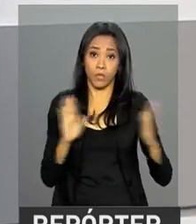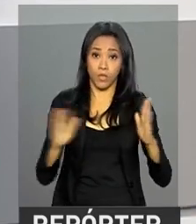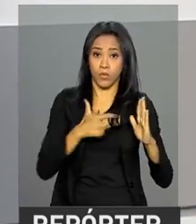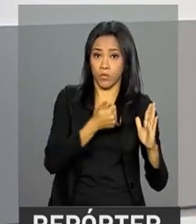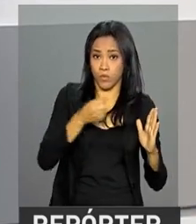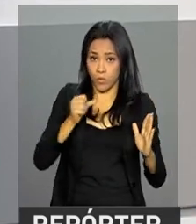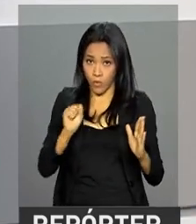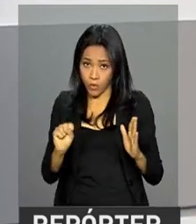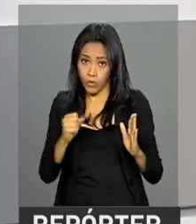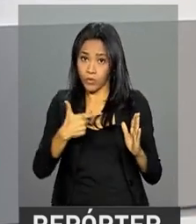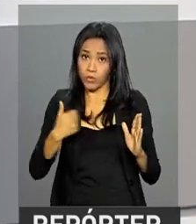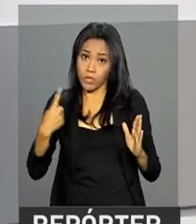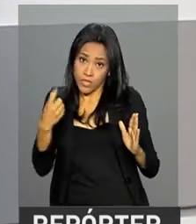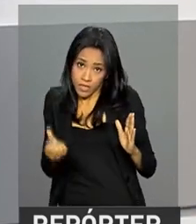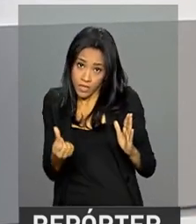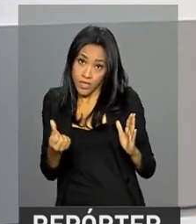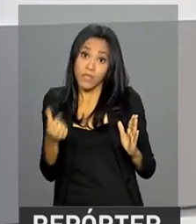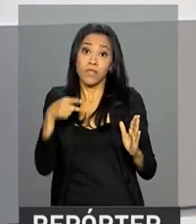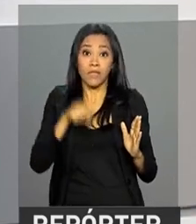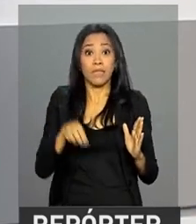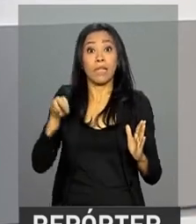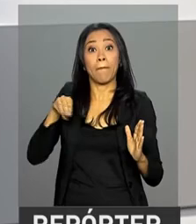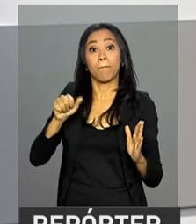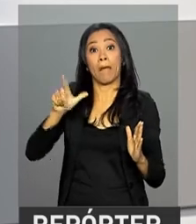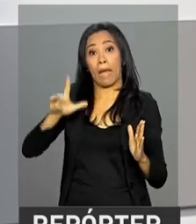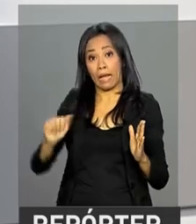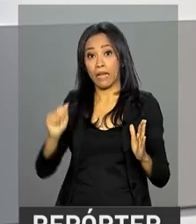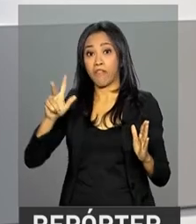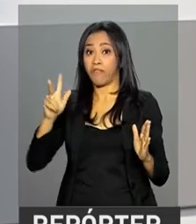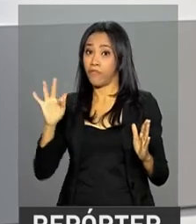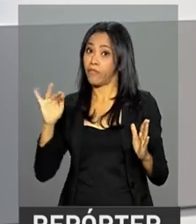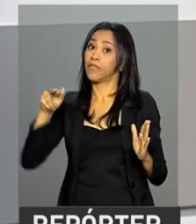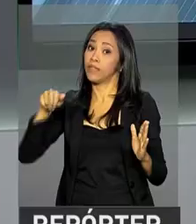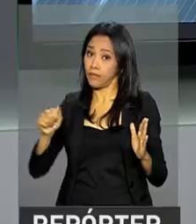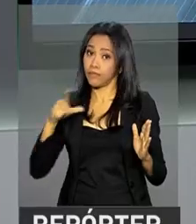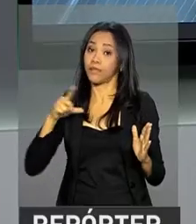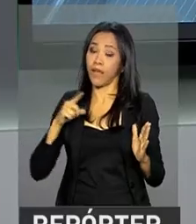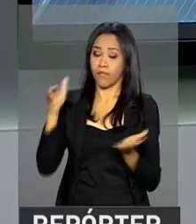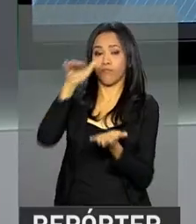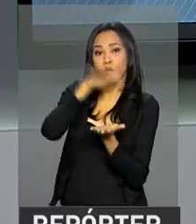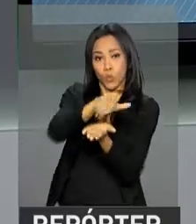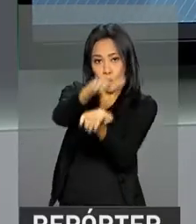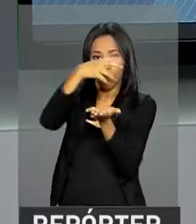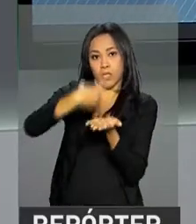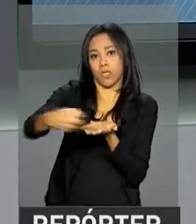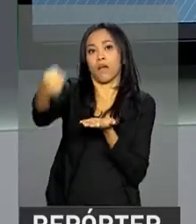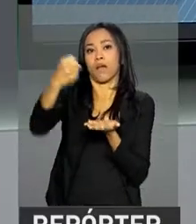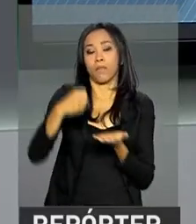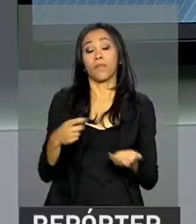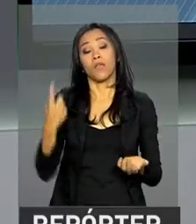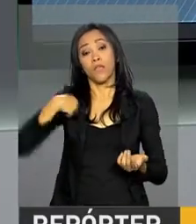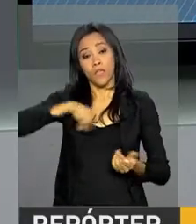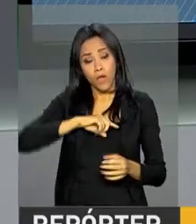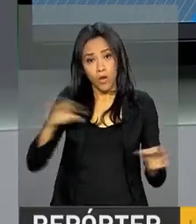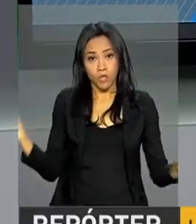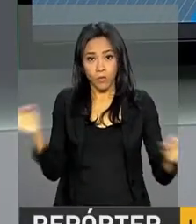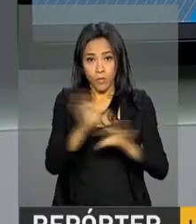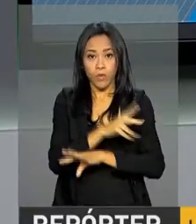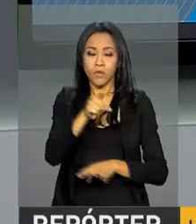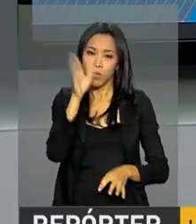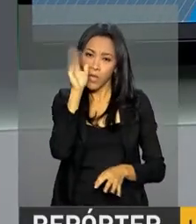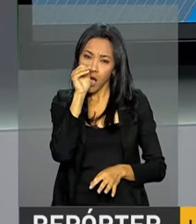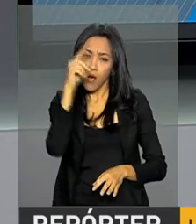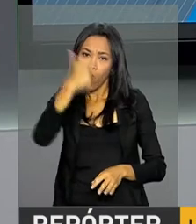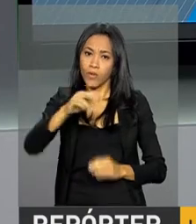a 2017 retidas na malha fina também estão no lote e nós ficamos por aqui você pode rever as reportagens no